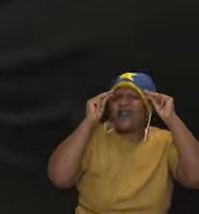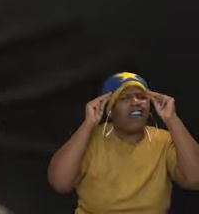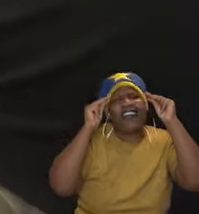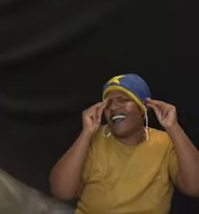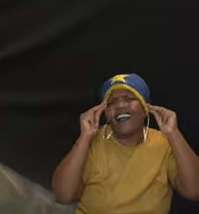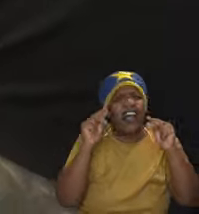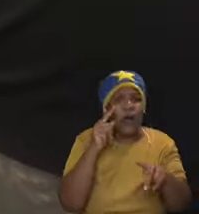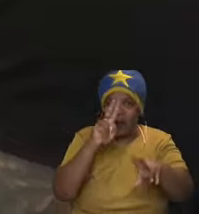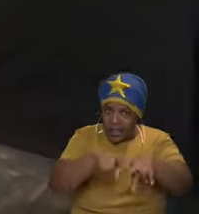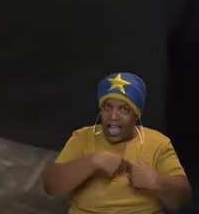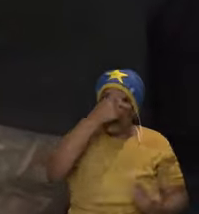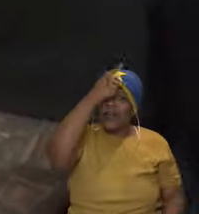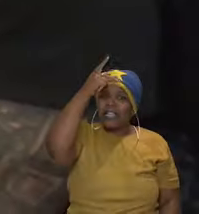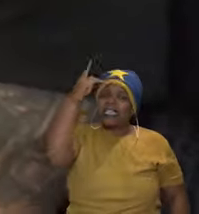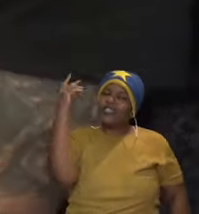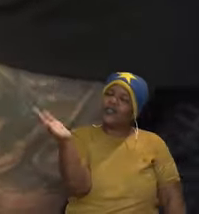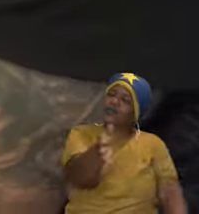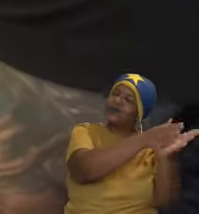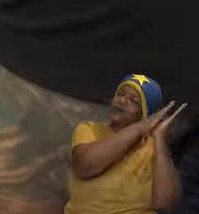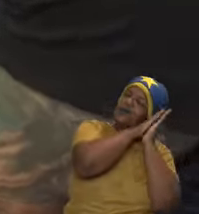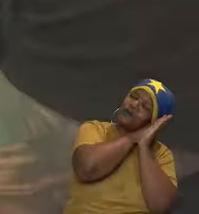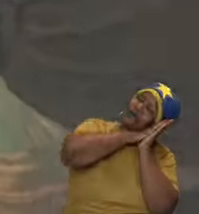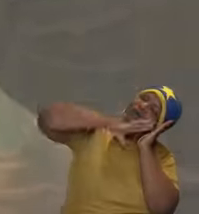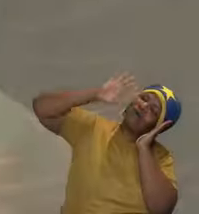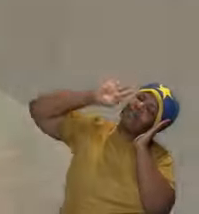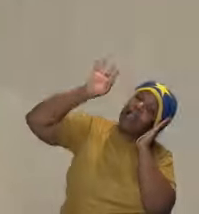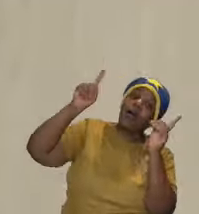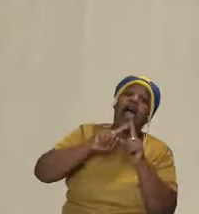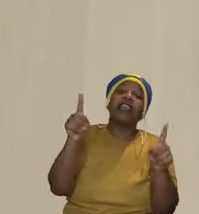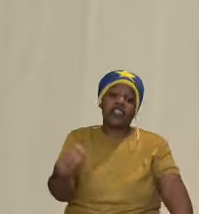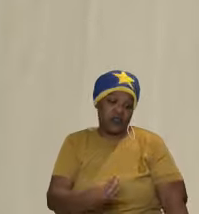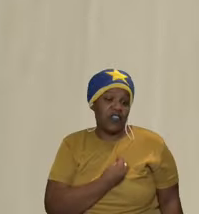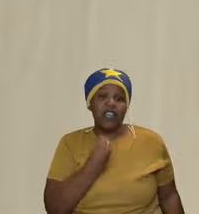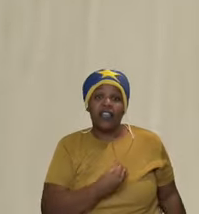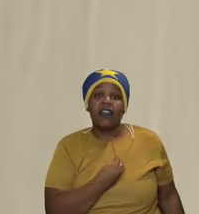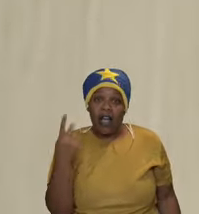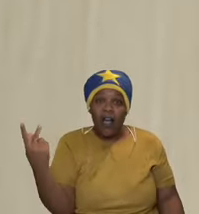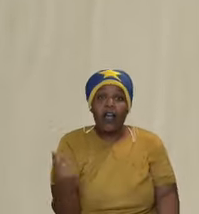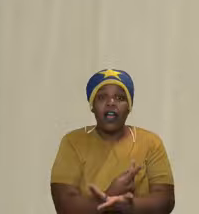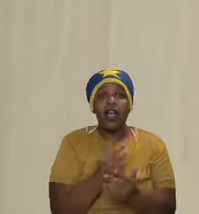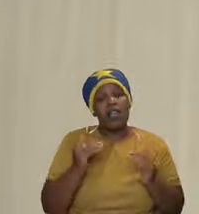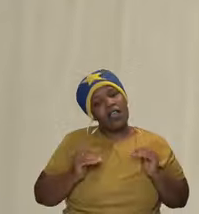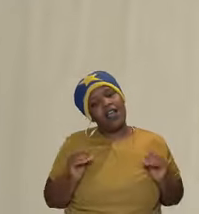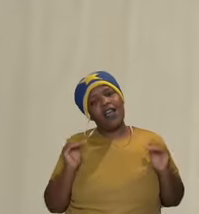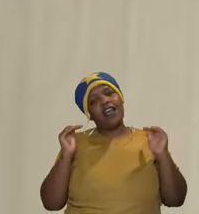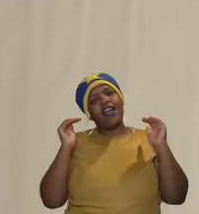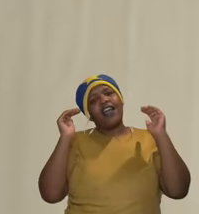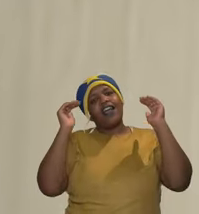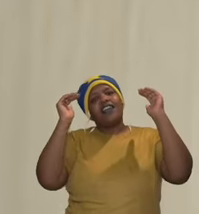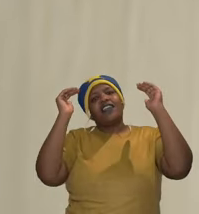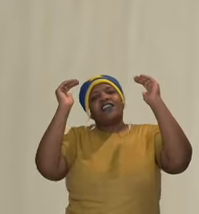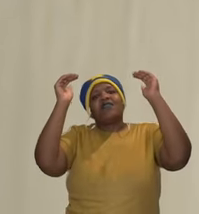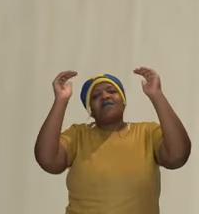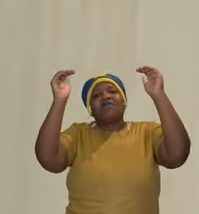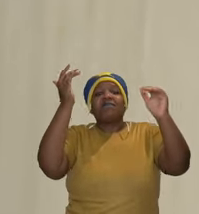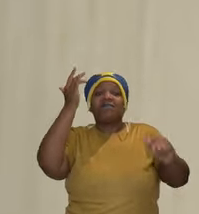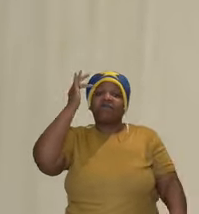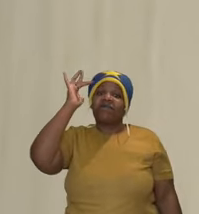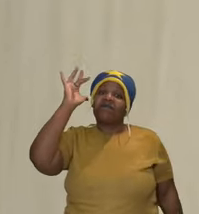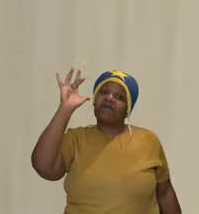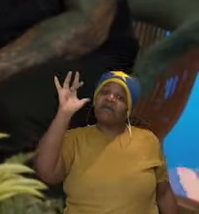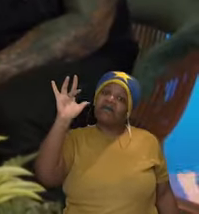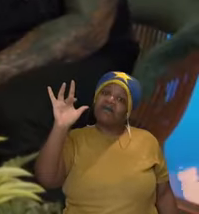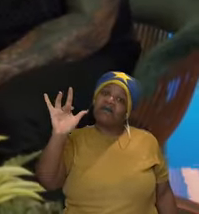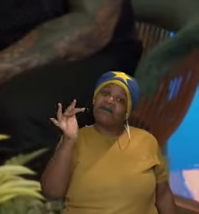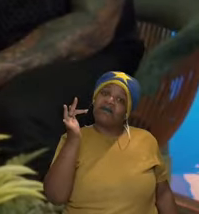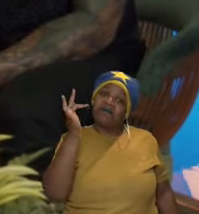insônia. Quem dorme sonha, quem vive realiza. Eu elevo o nível do imprevisível.